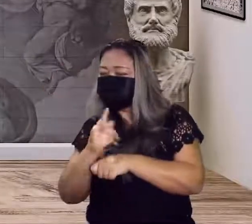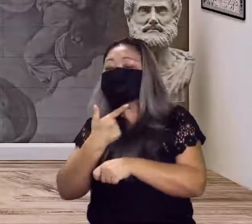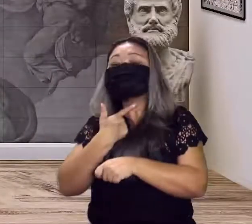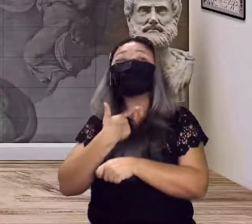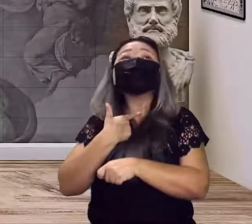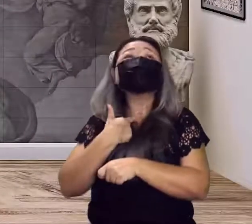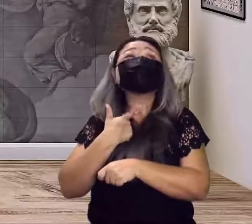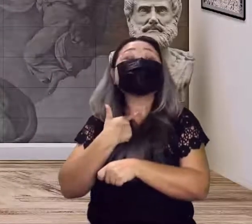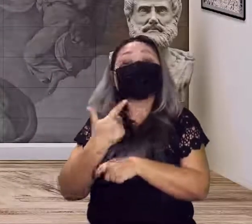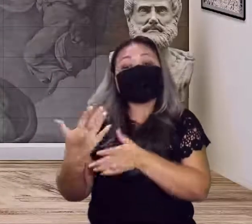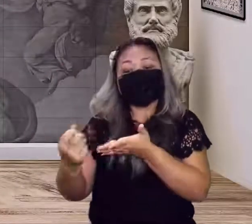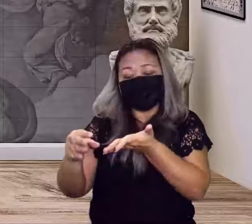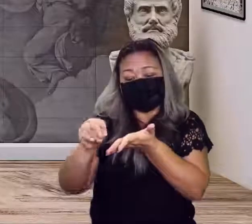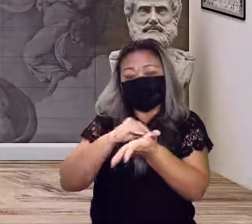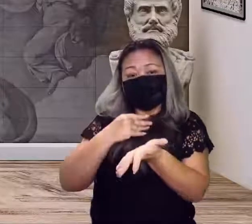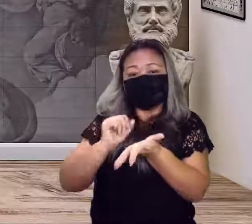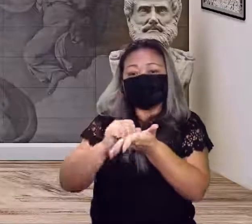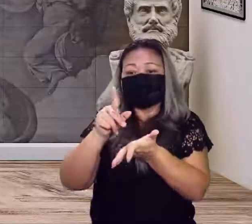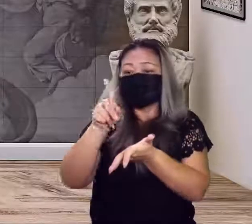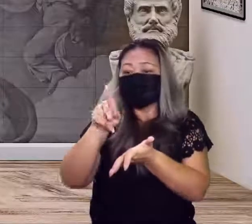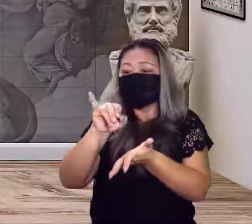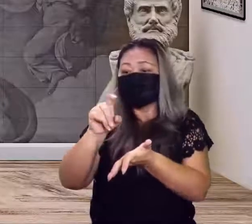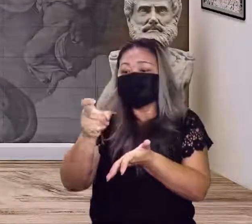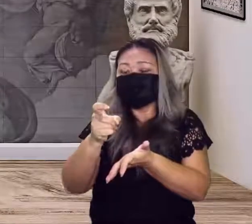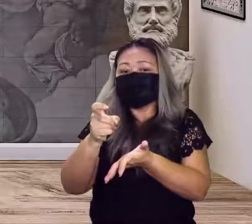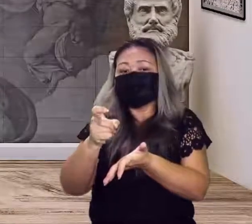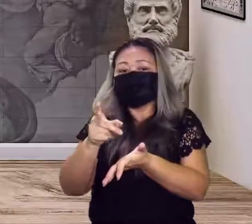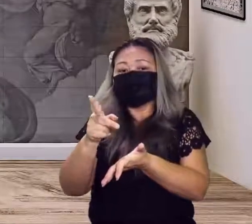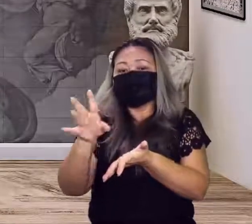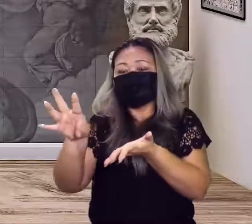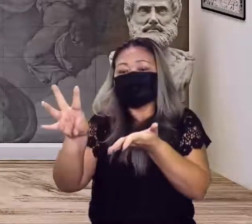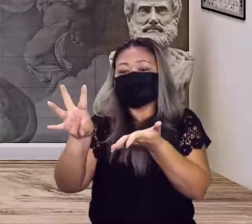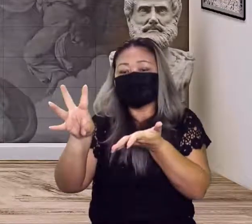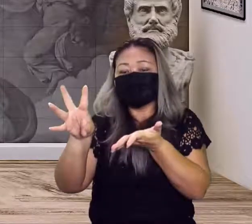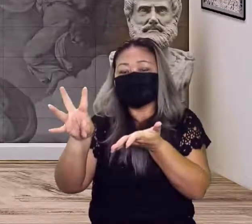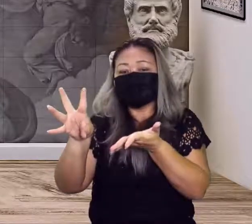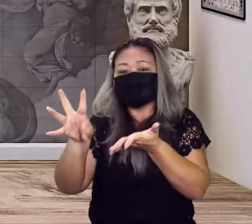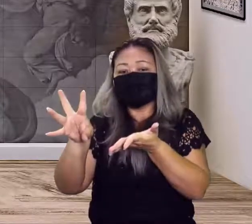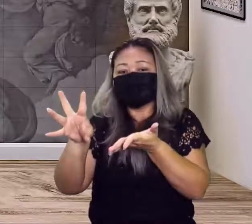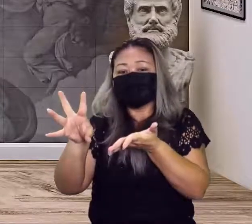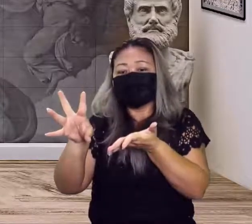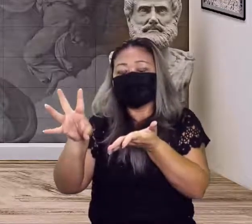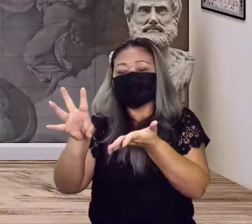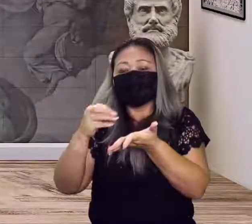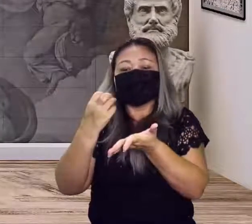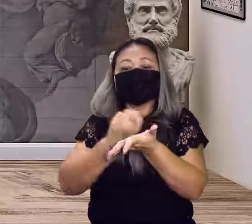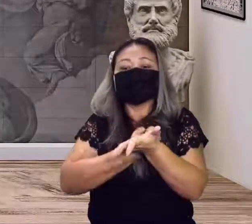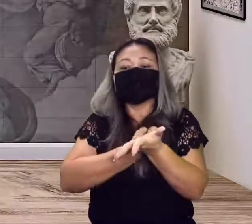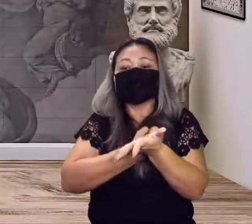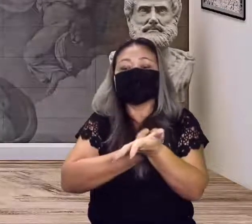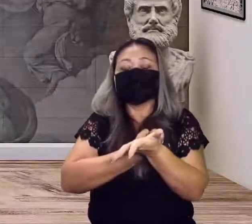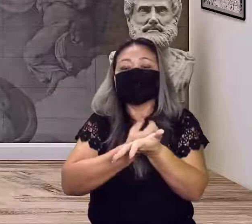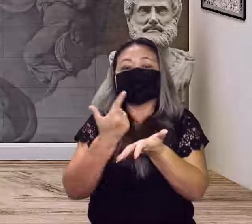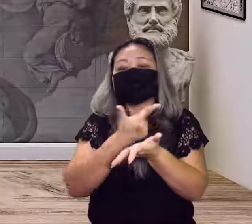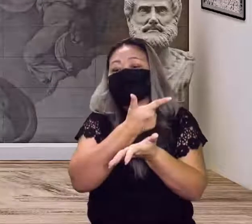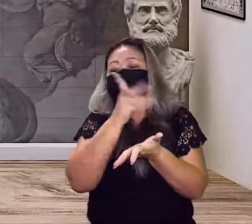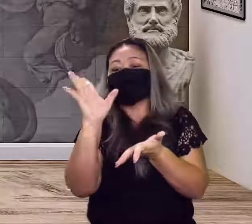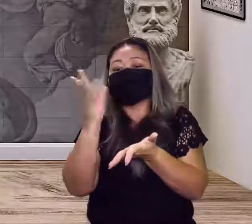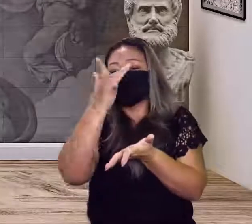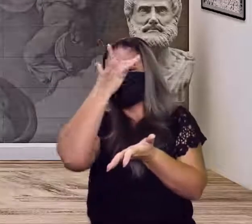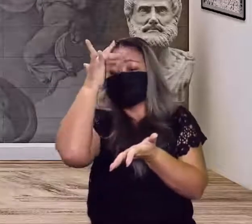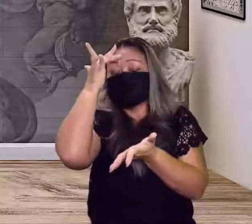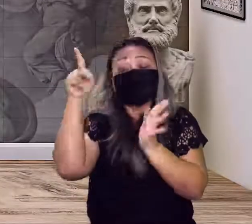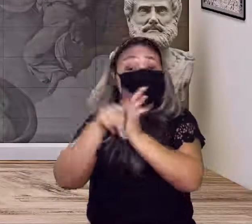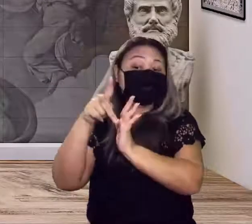querendo algo, aí ele manda. Por exemplo, temos o Pix. Aí ele manda um número de outra pessoa, simulando uma pessoa, mas